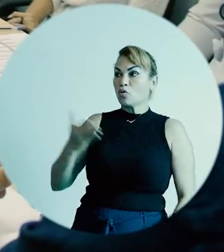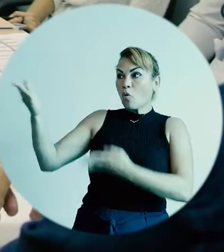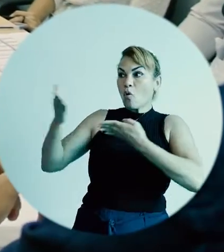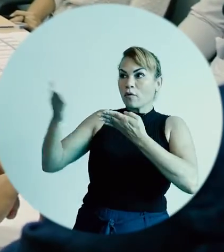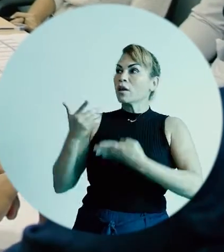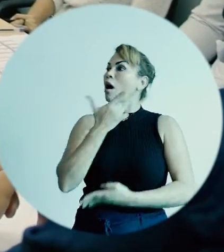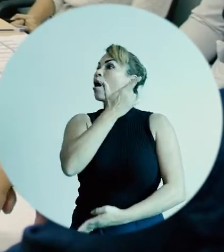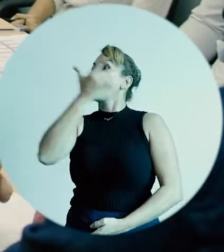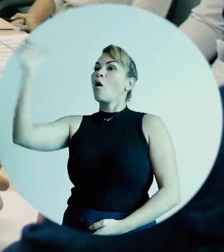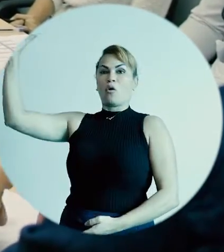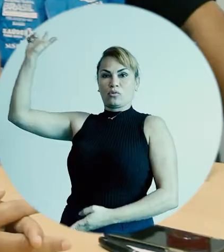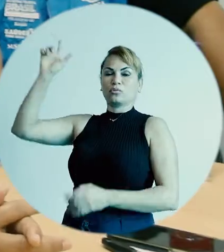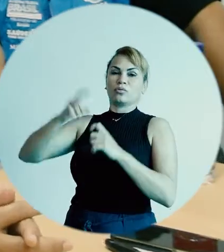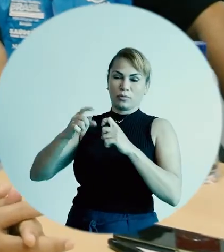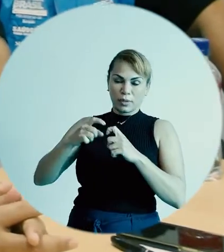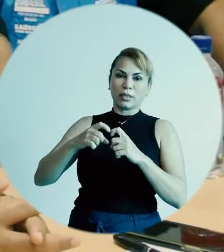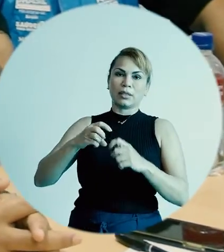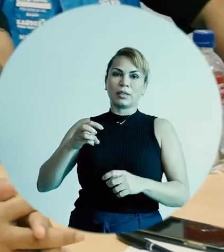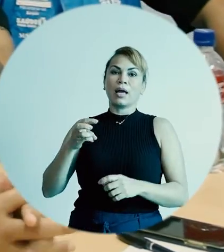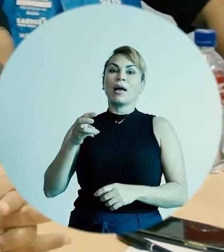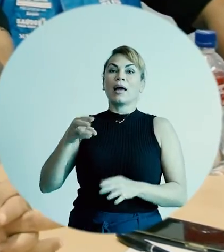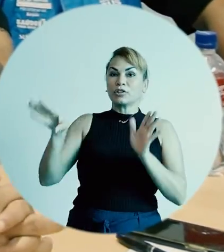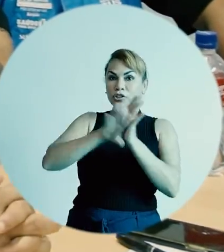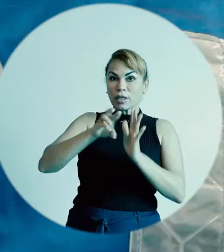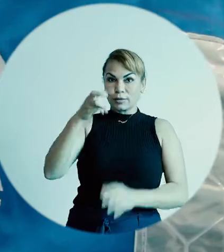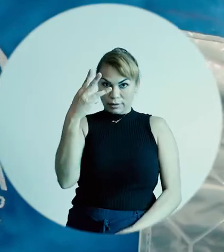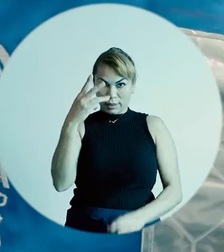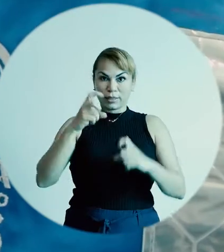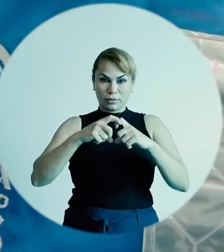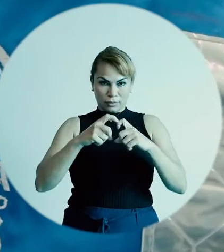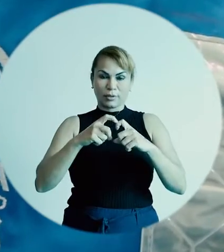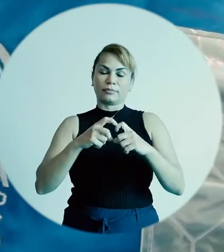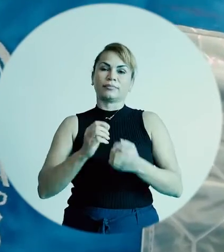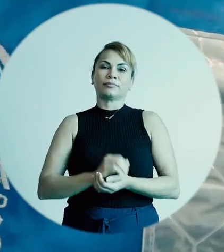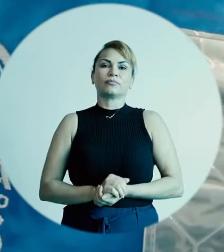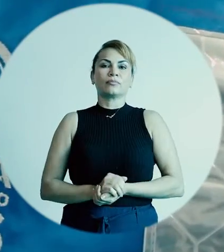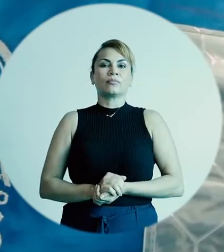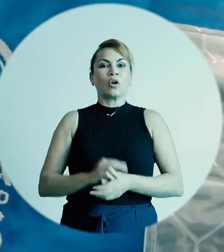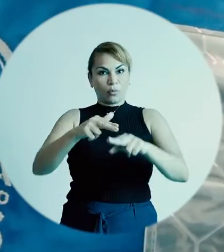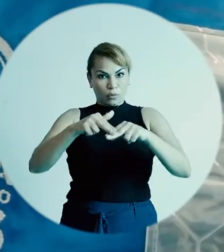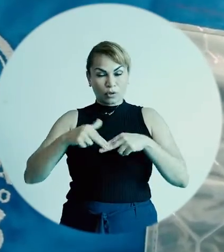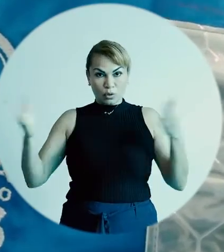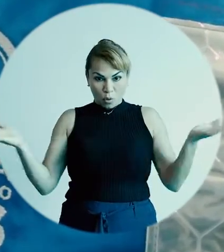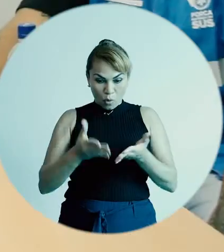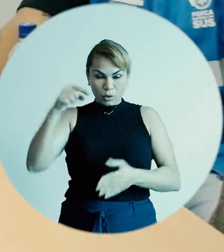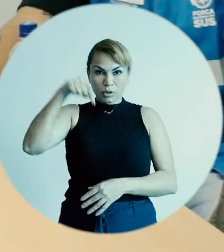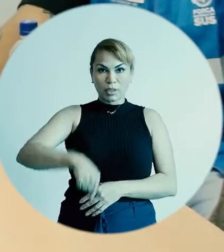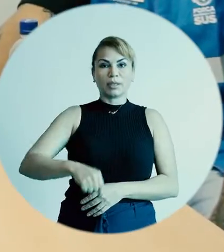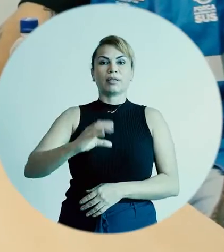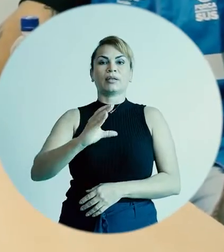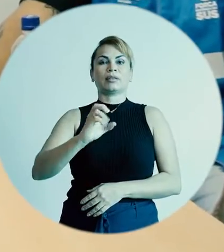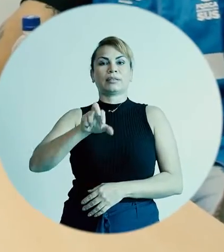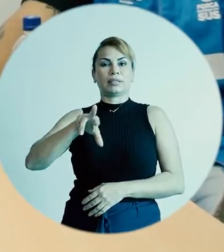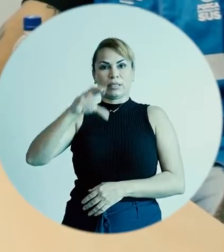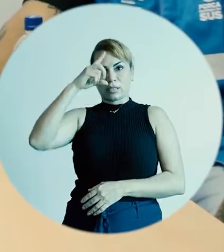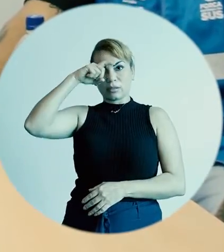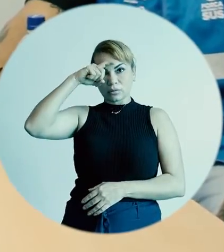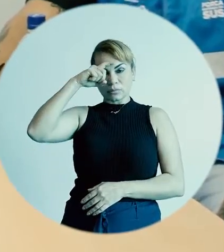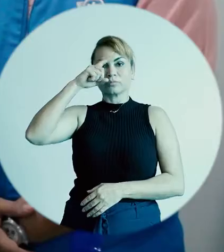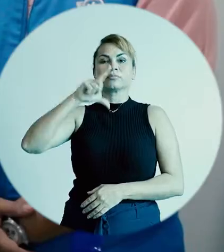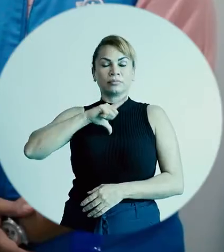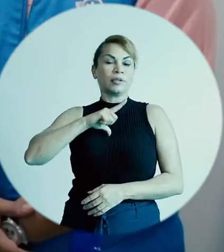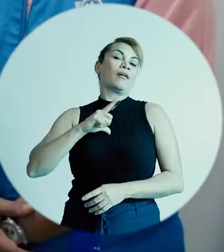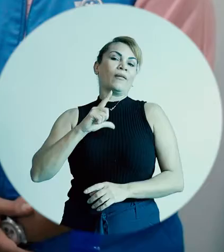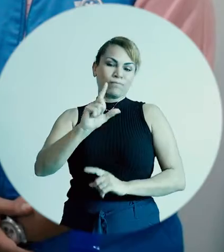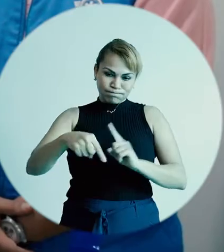também convidou outros médicos que estão vindo recebendo salário pelo governo do estado. Mais três colegas já chegaram. E por isso, hoje, aqui no Cero,